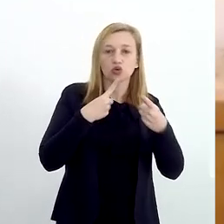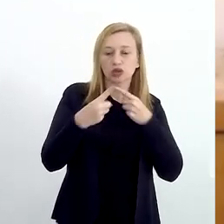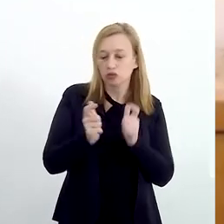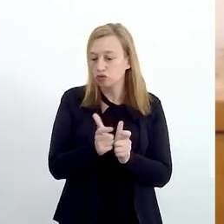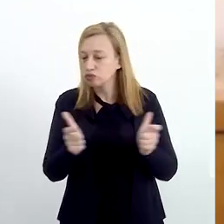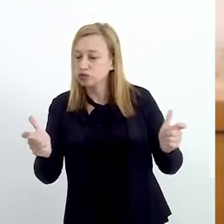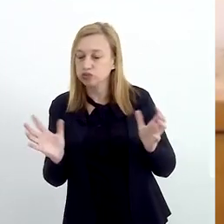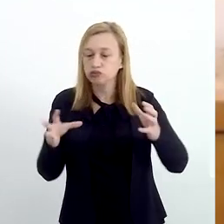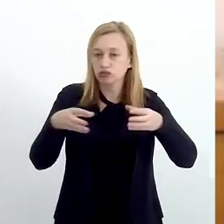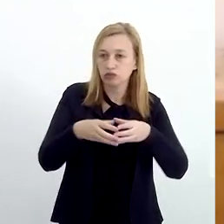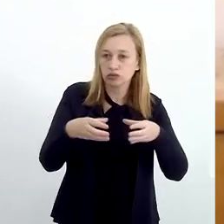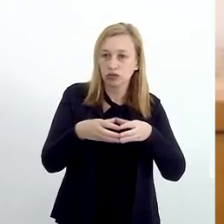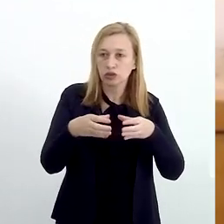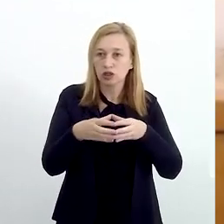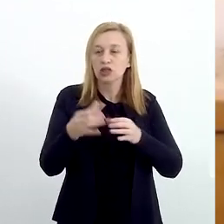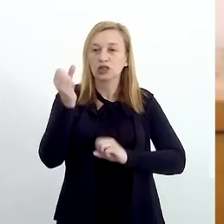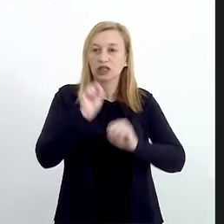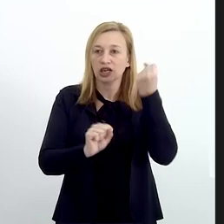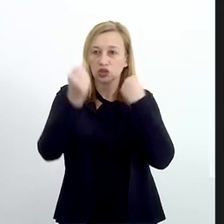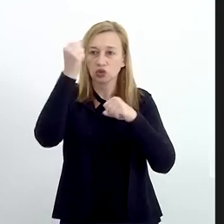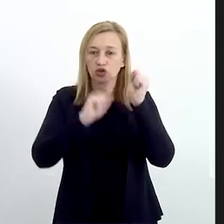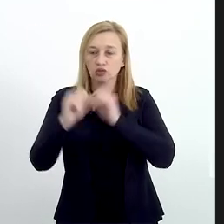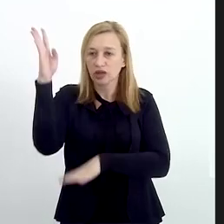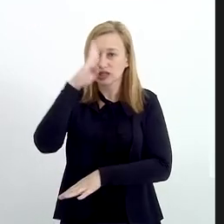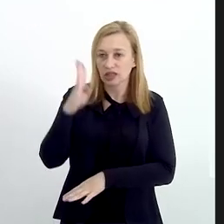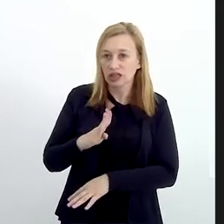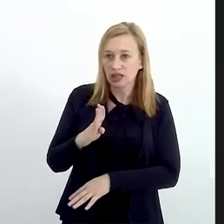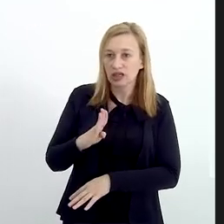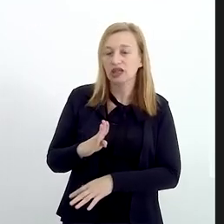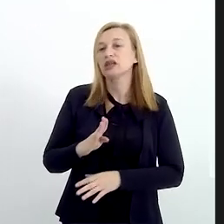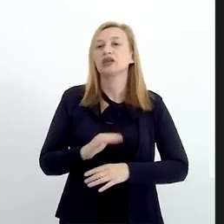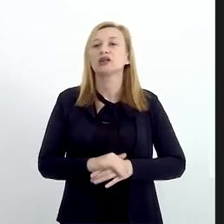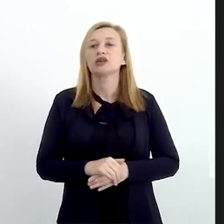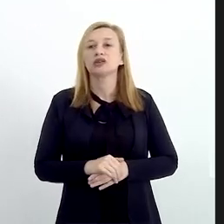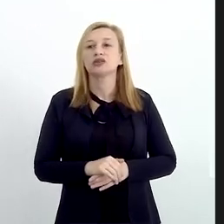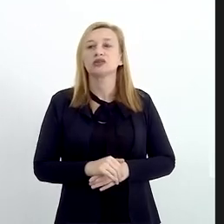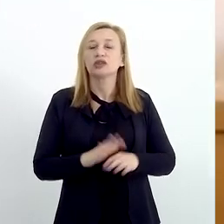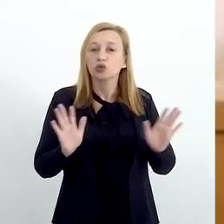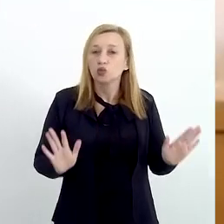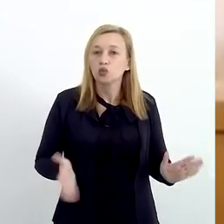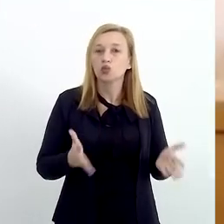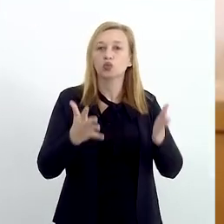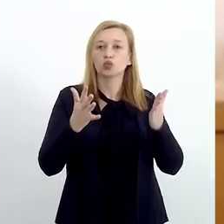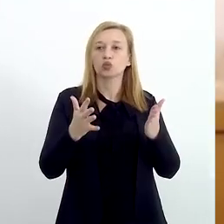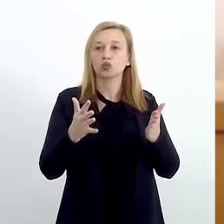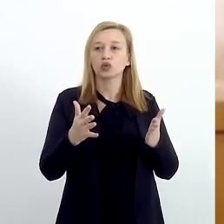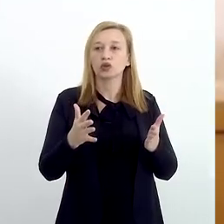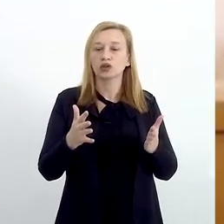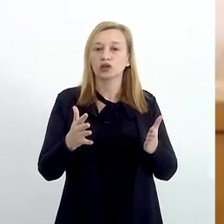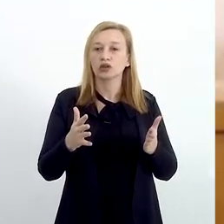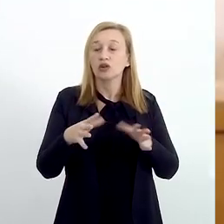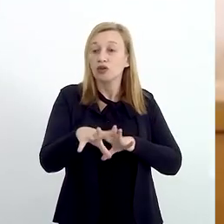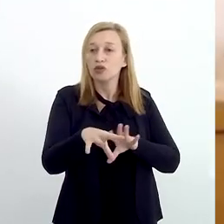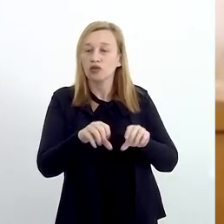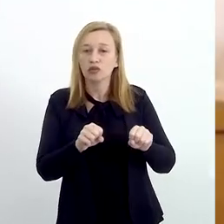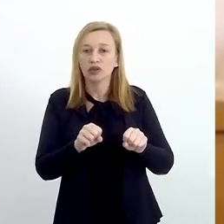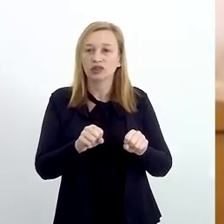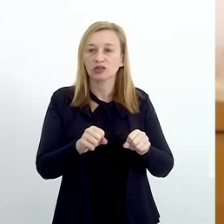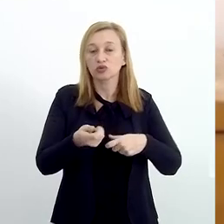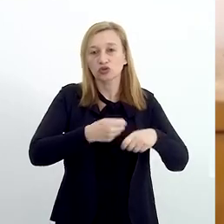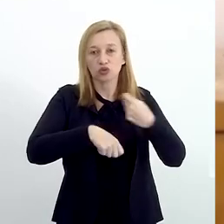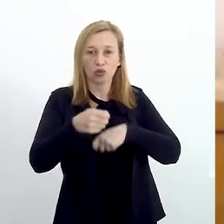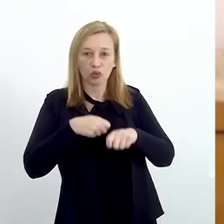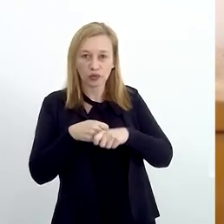com discussões em grandes grupos aí da da indústria brasileira é que ele vai se tornar um estímulo para a